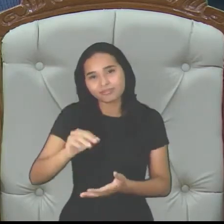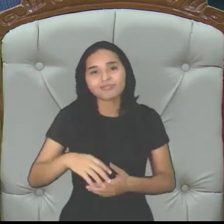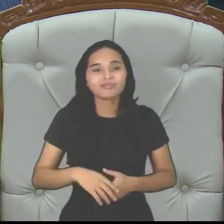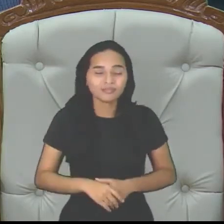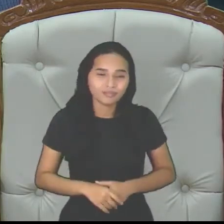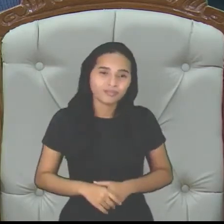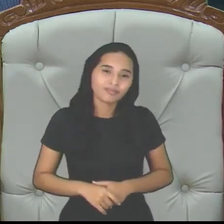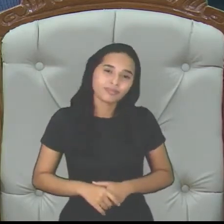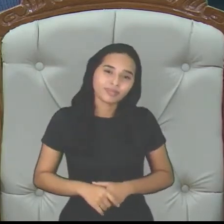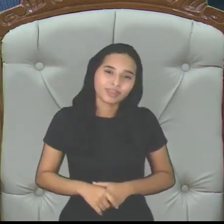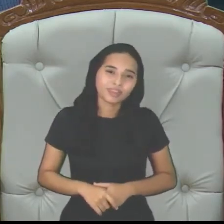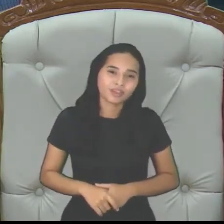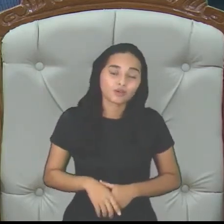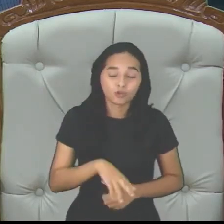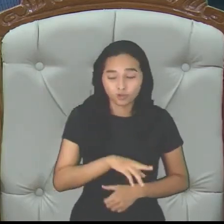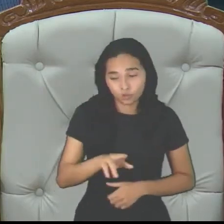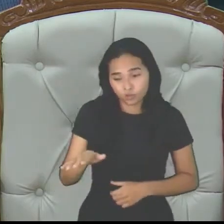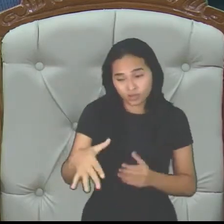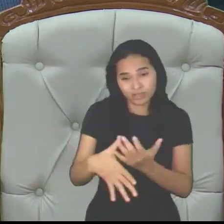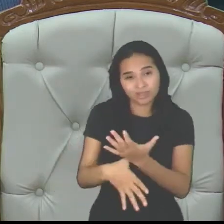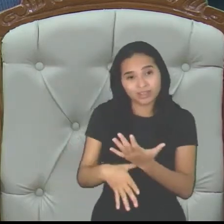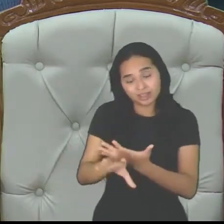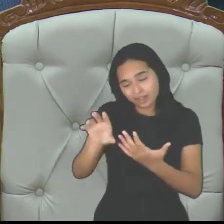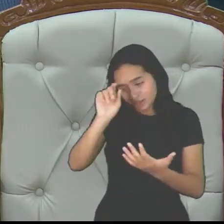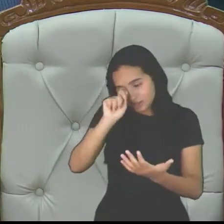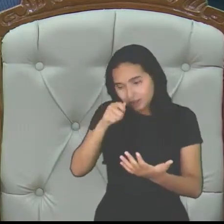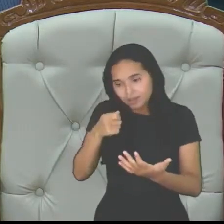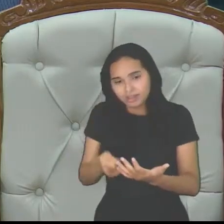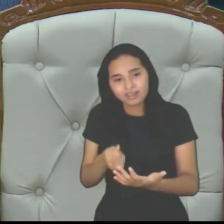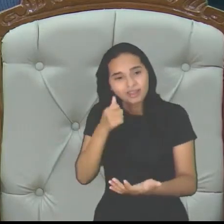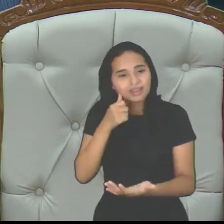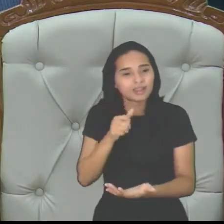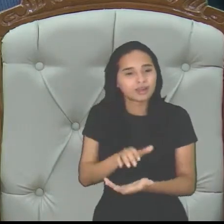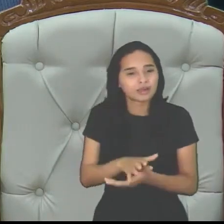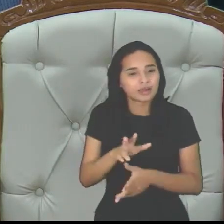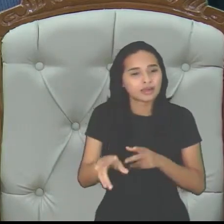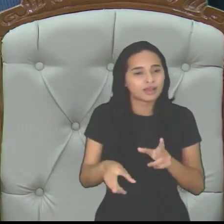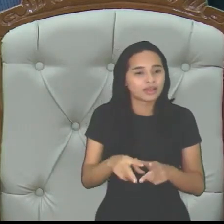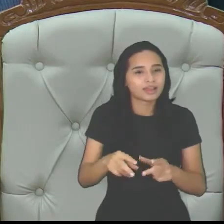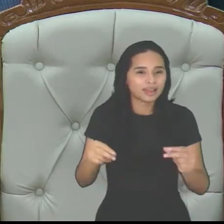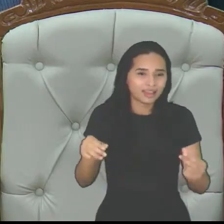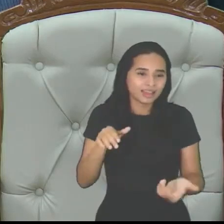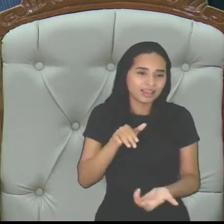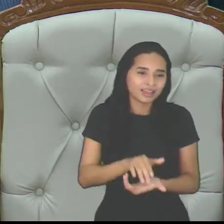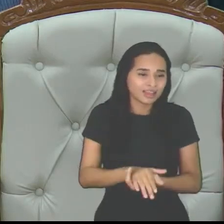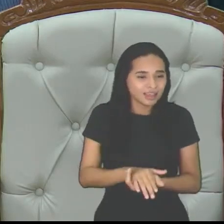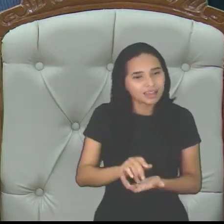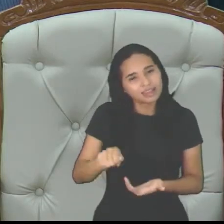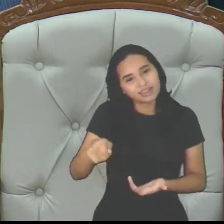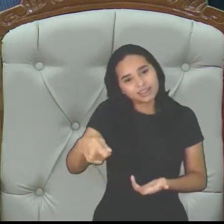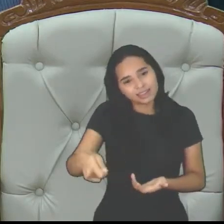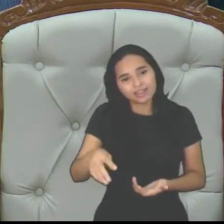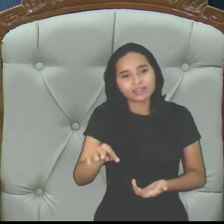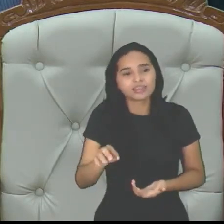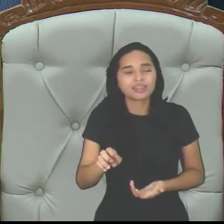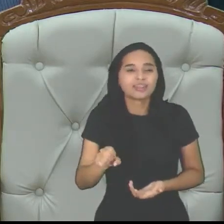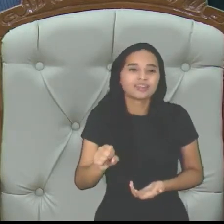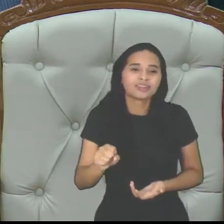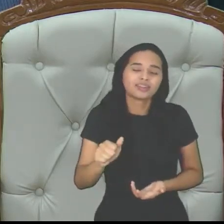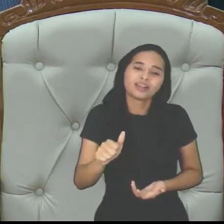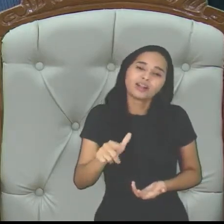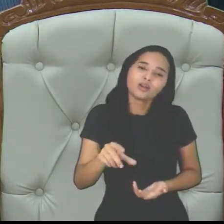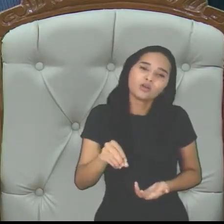colocou em homenagem à sua esposa, como presente de casamento, ele nomeou a cidade como Tessalônica. E